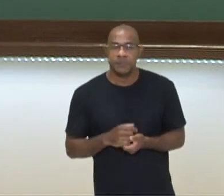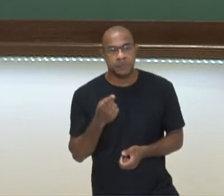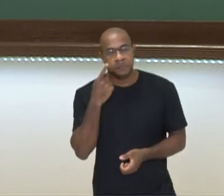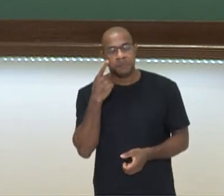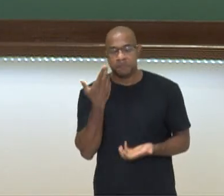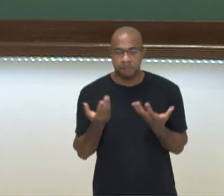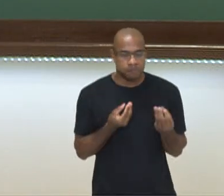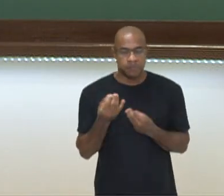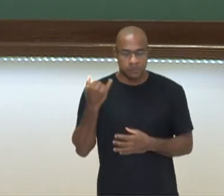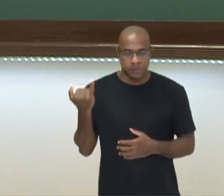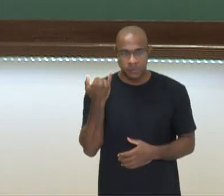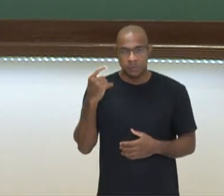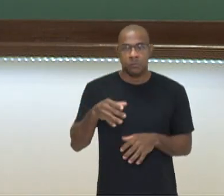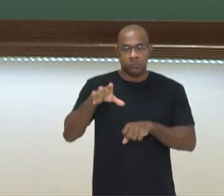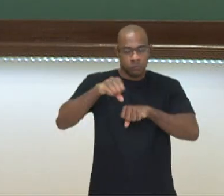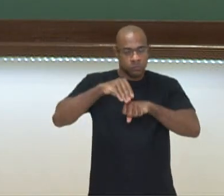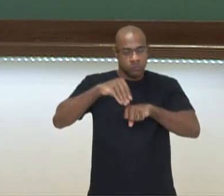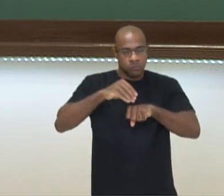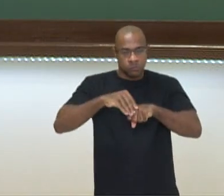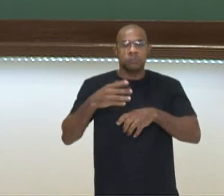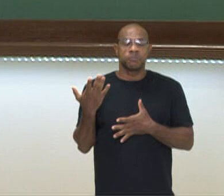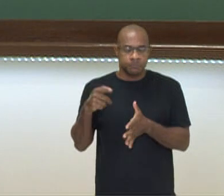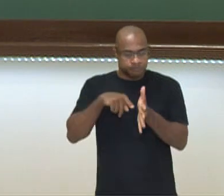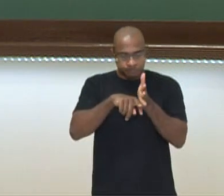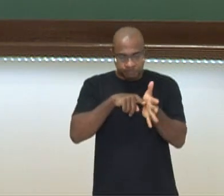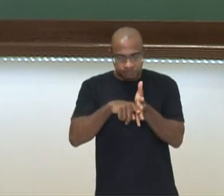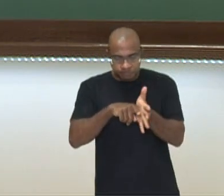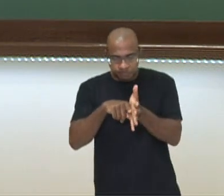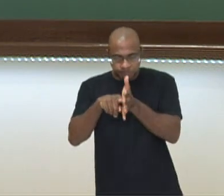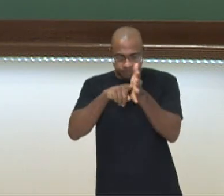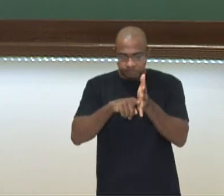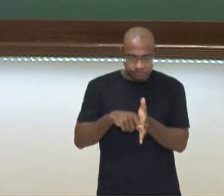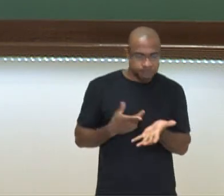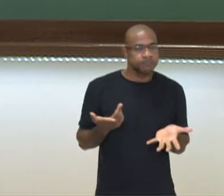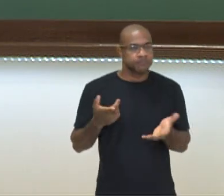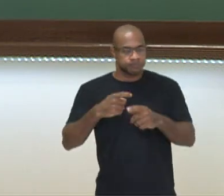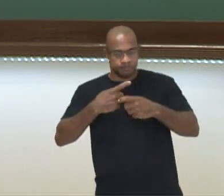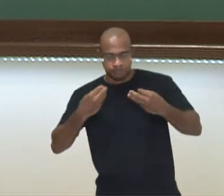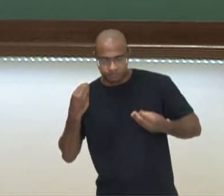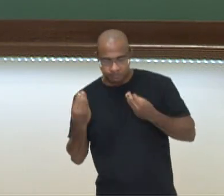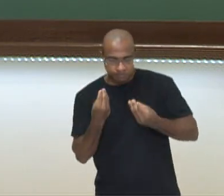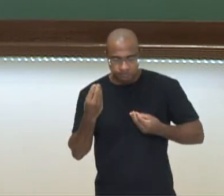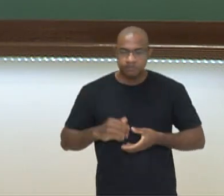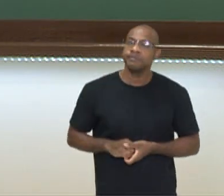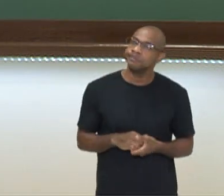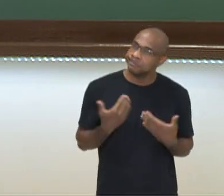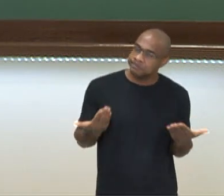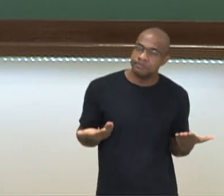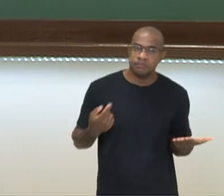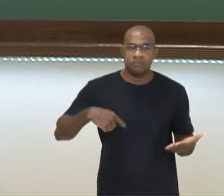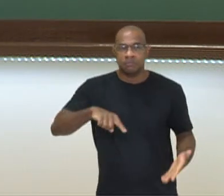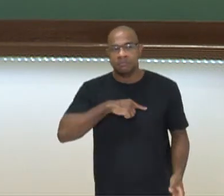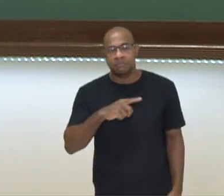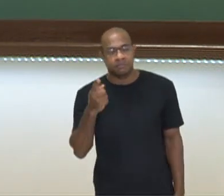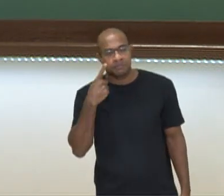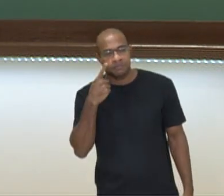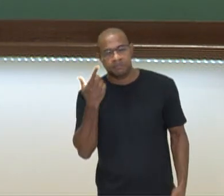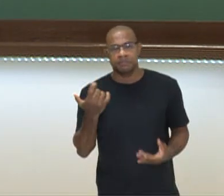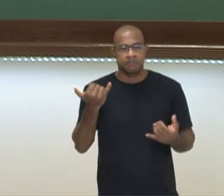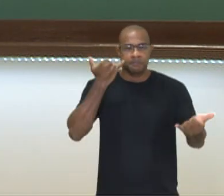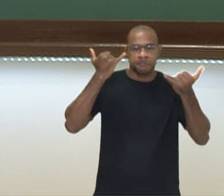viu a importância do conhecimento científico? Você viu a importância de nós pegarmos